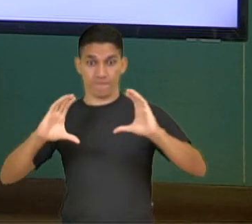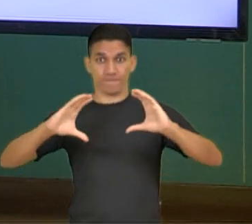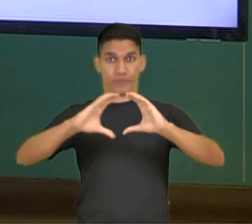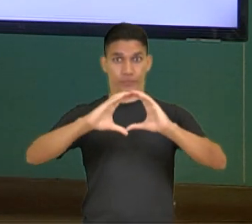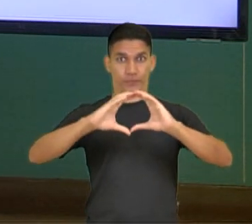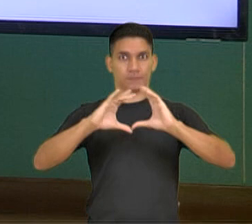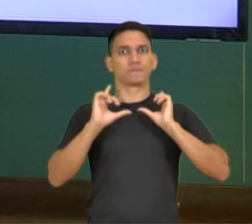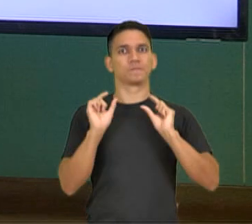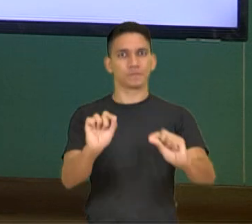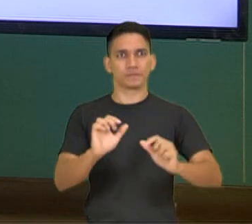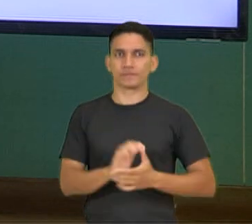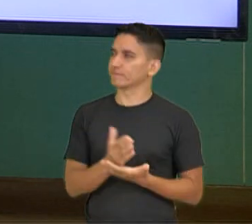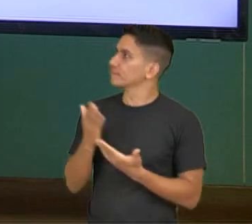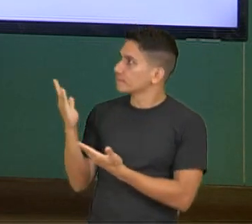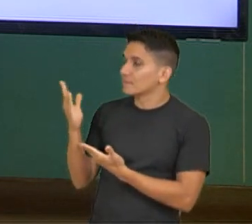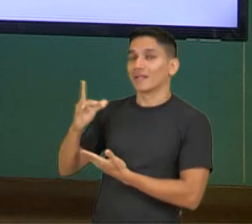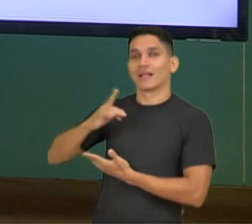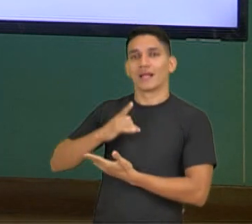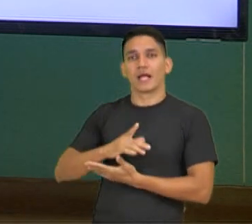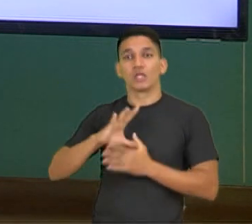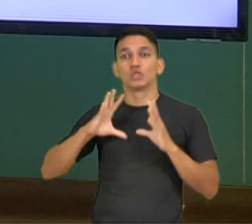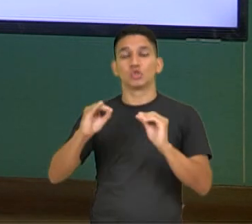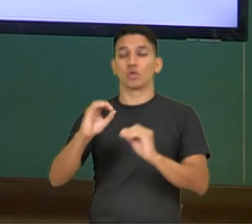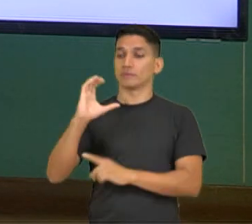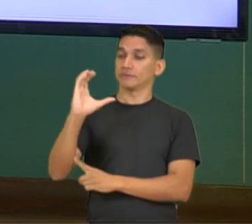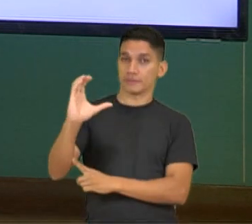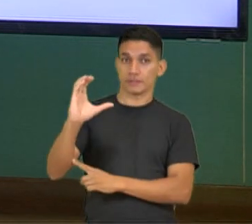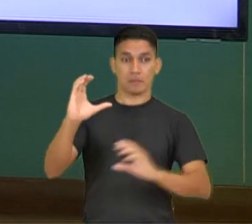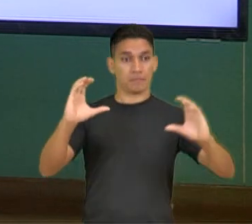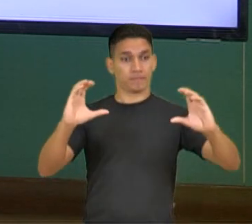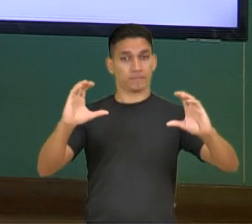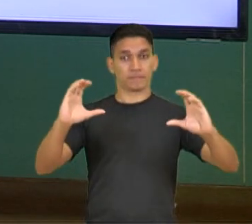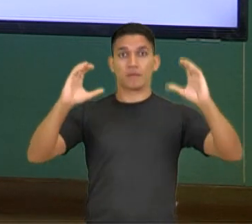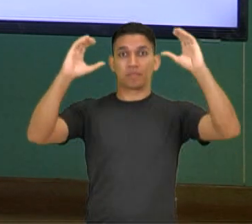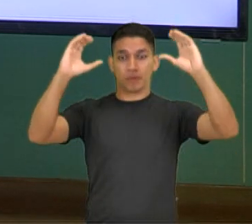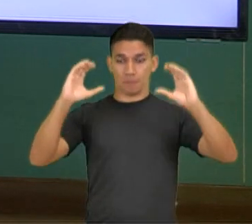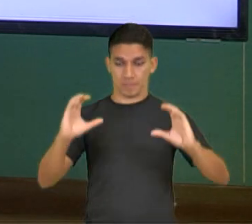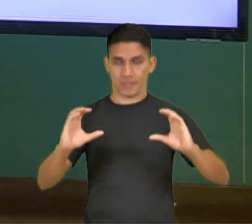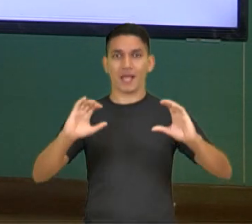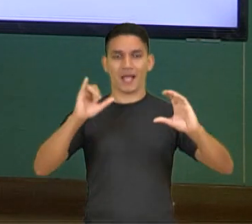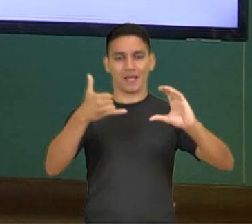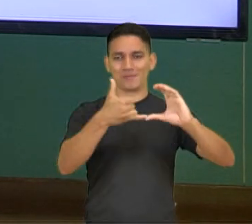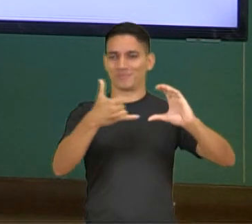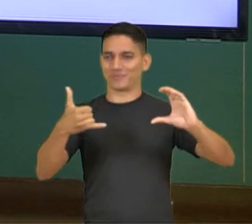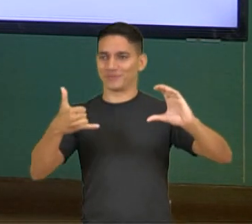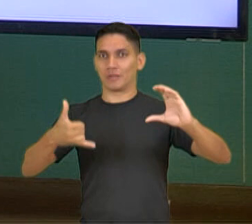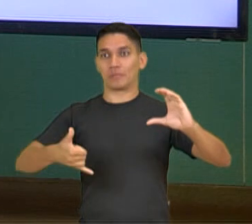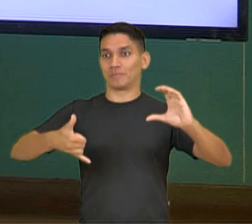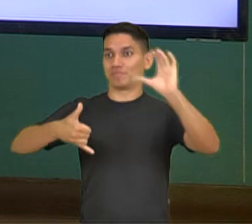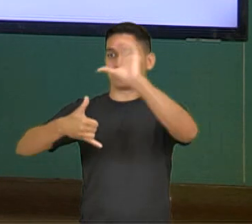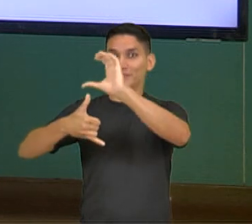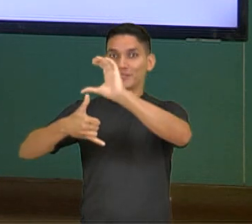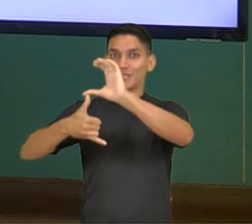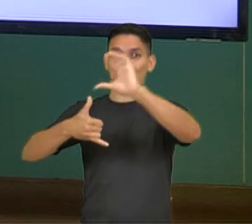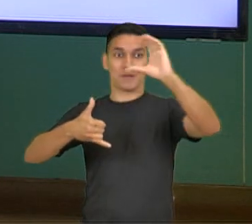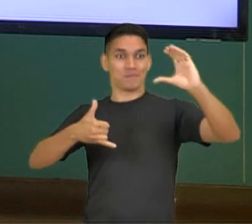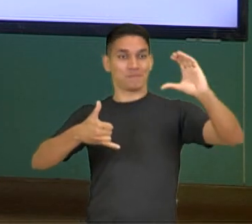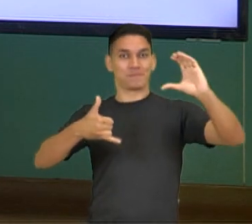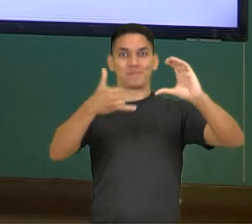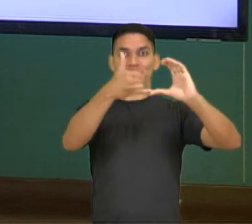fechada, onde nós temos os carbonos ligando, tá? A sua cadeia carbônica, as